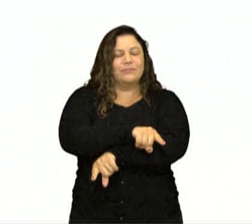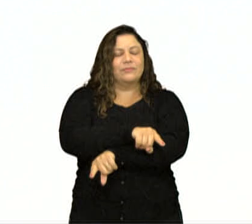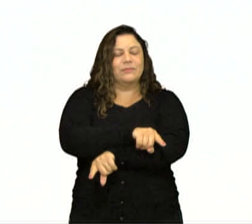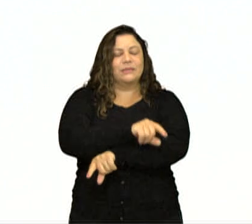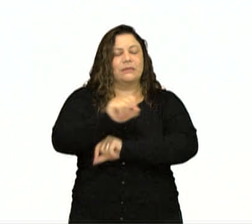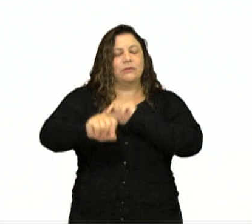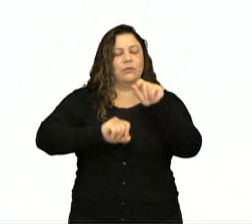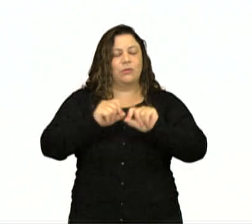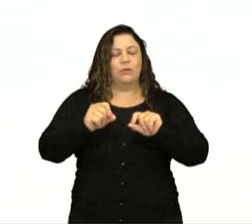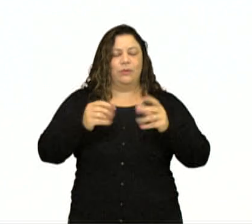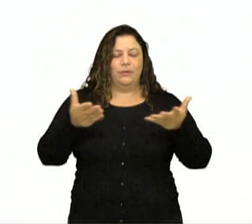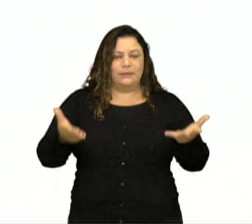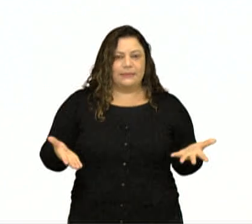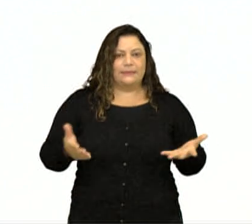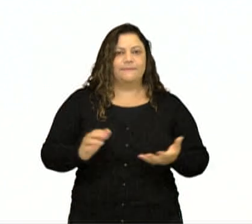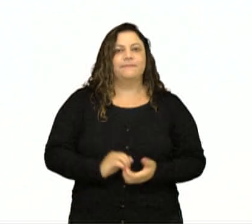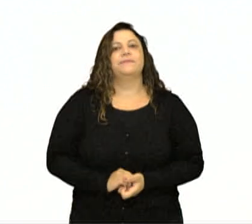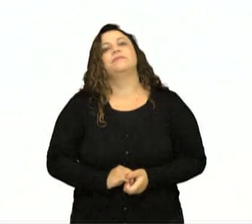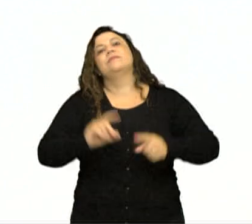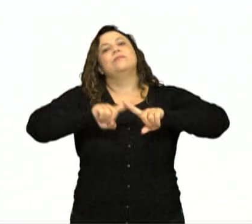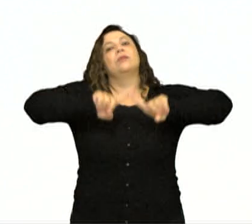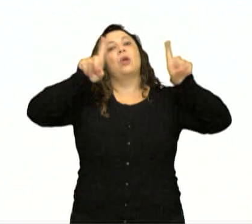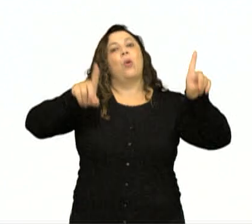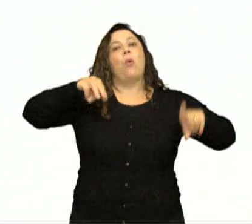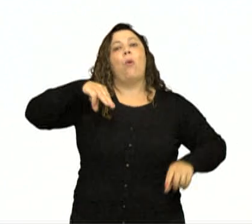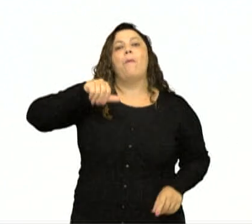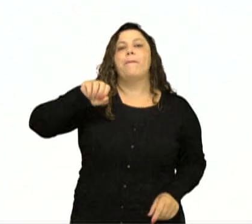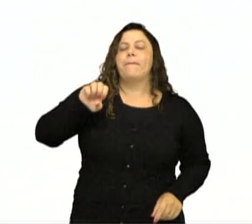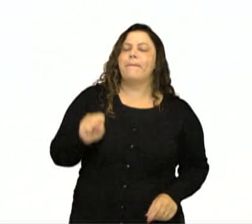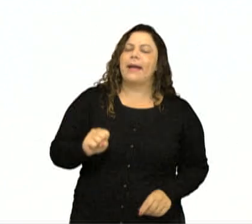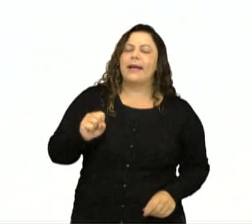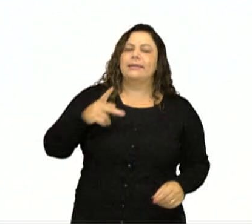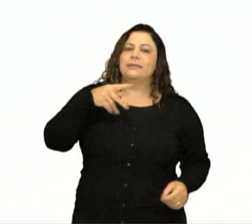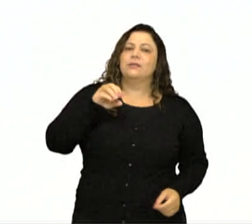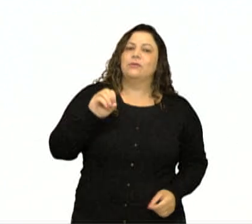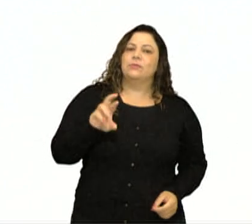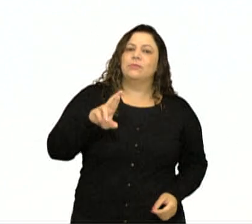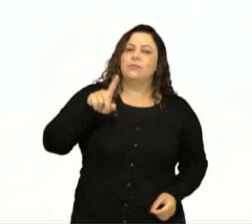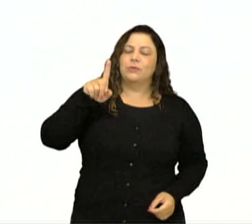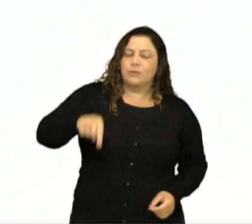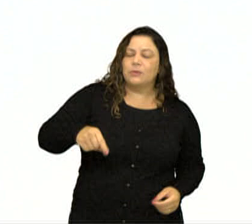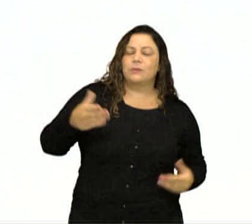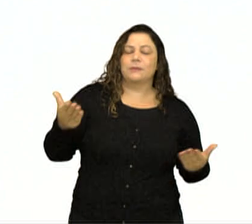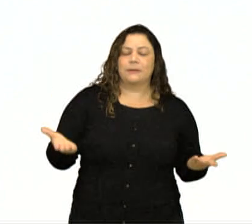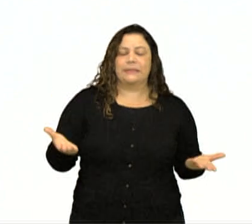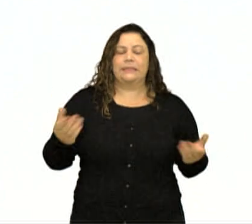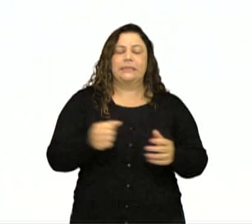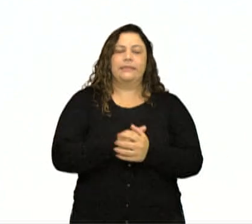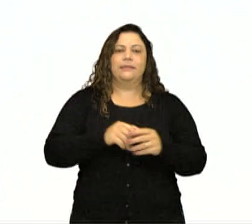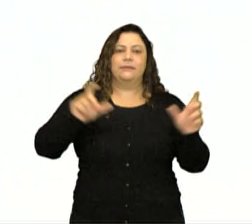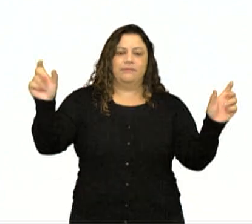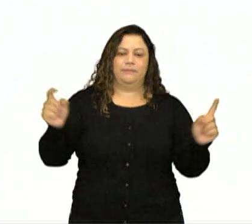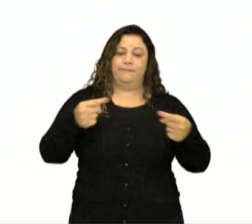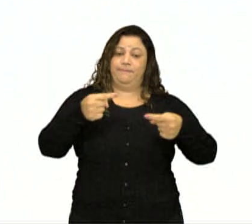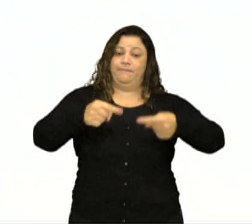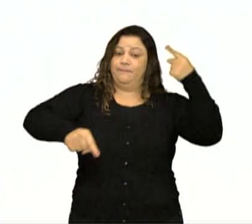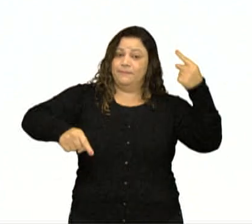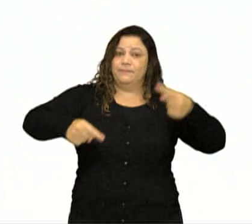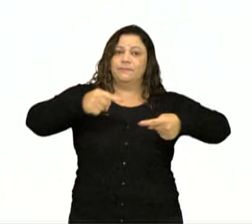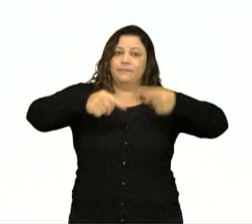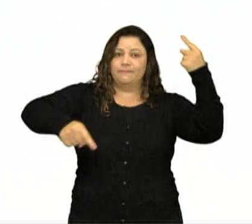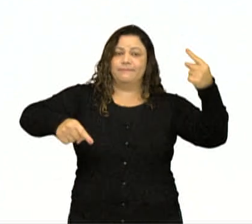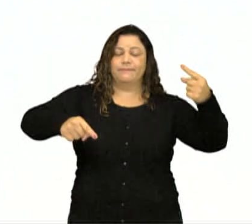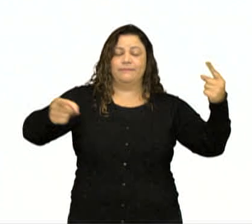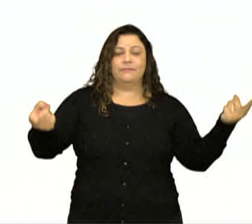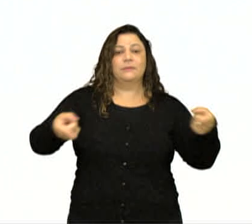que foi dita. Então, o mas, o porém, o no entanto, tem essa relação de contrariedade, de